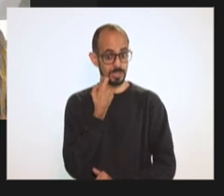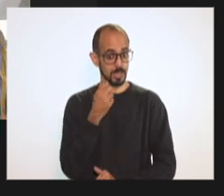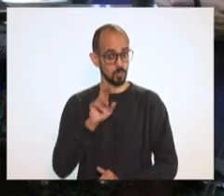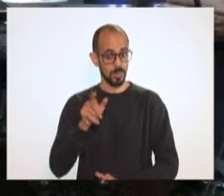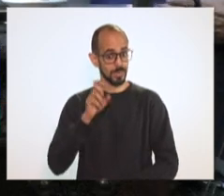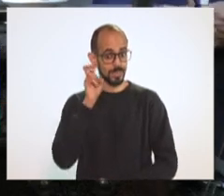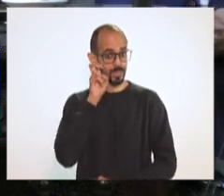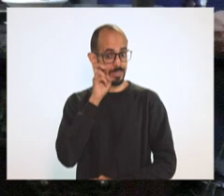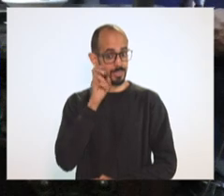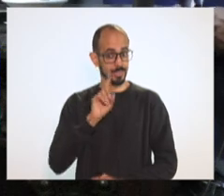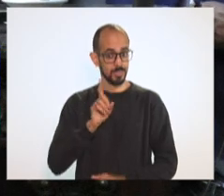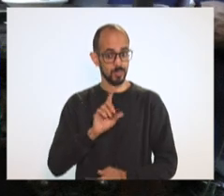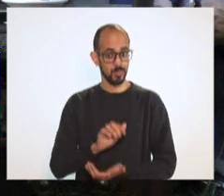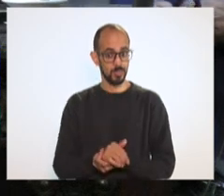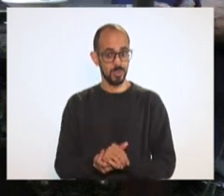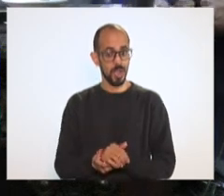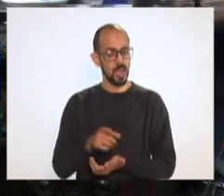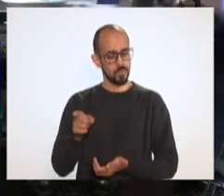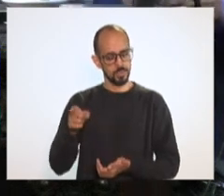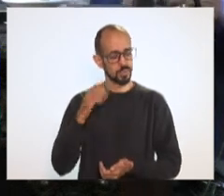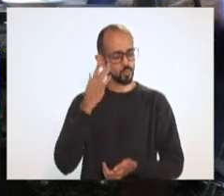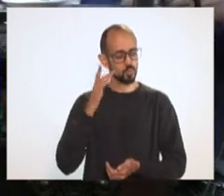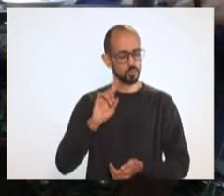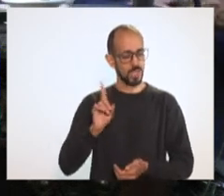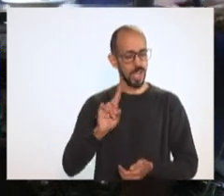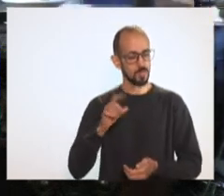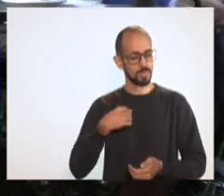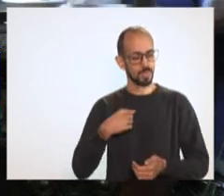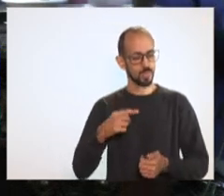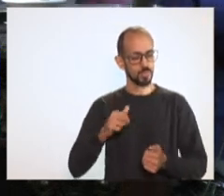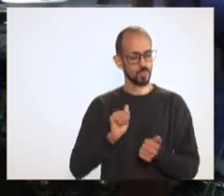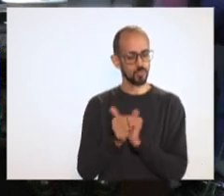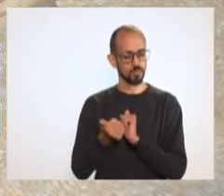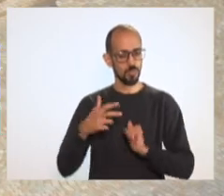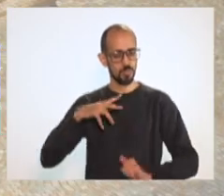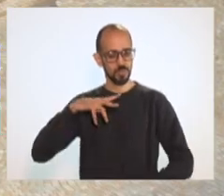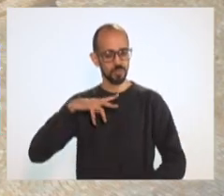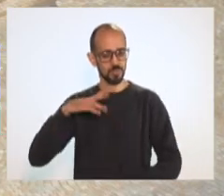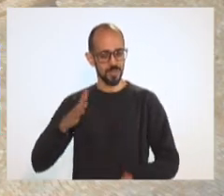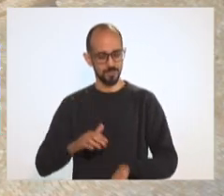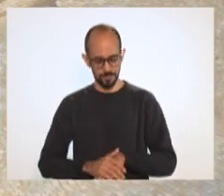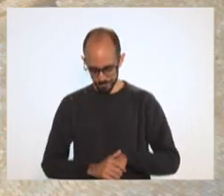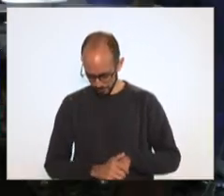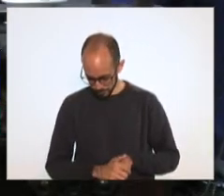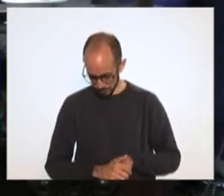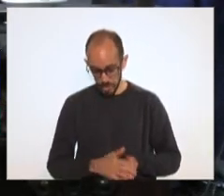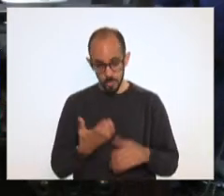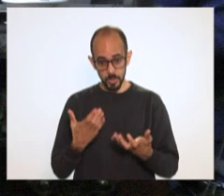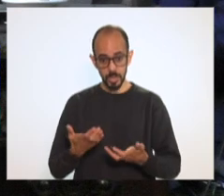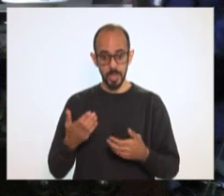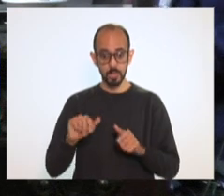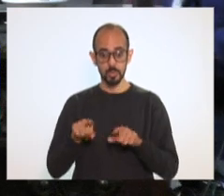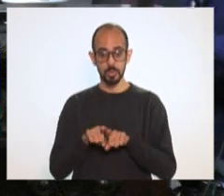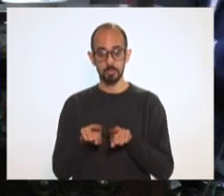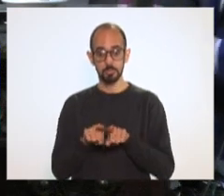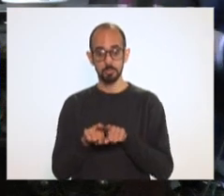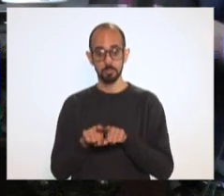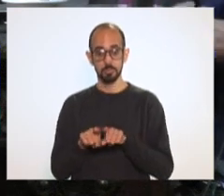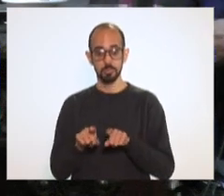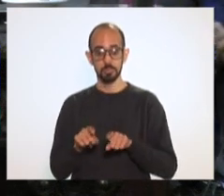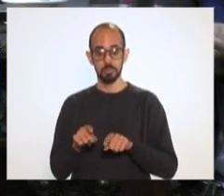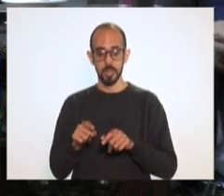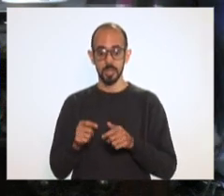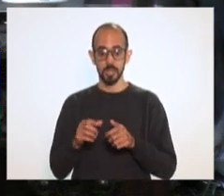A excelência não sabe do jogo que eu não estou colocando. A excelência me concede com autoria também? Está merecendo ele, Luiz? Estou